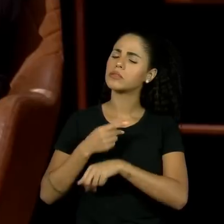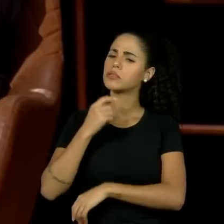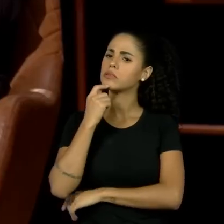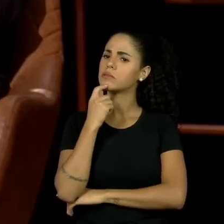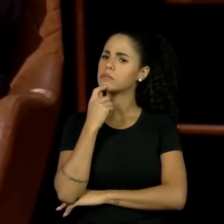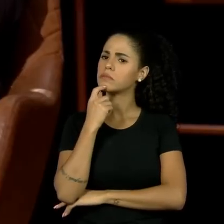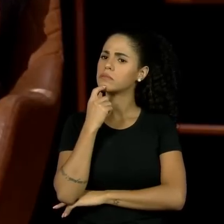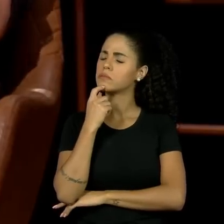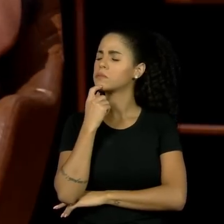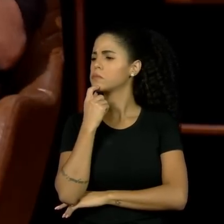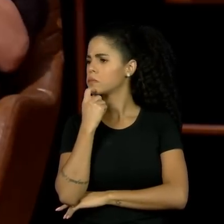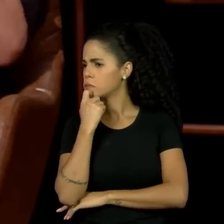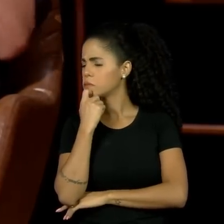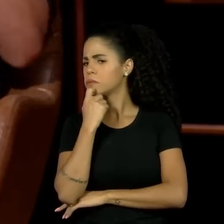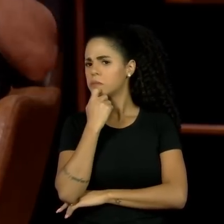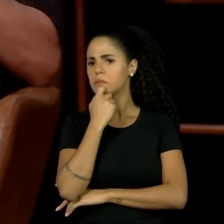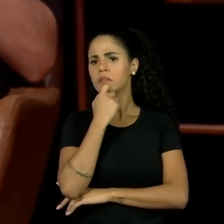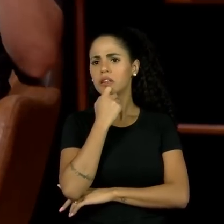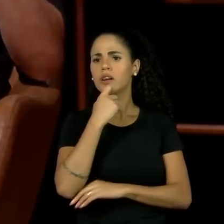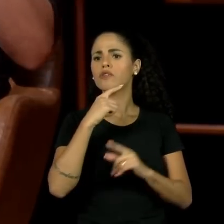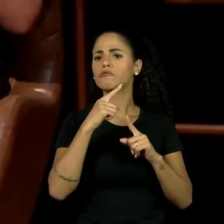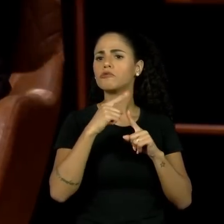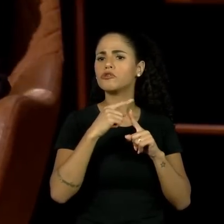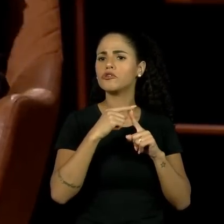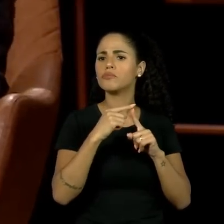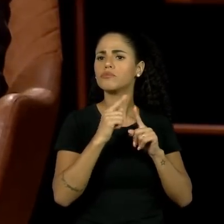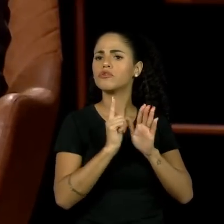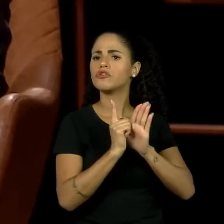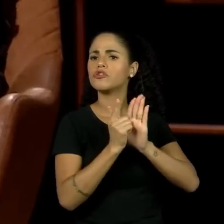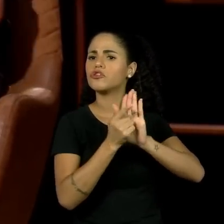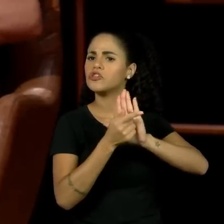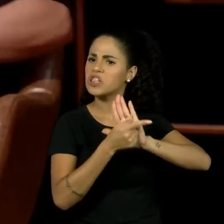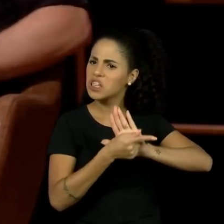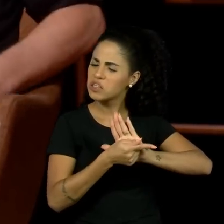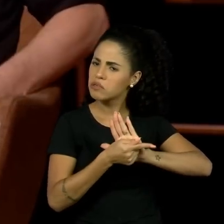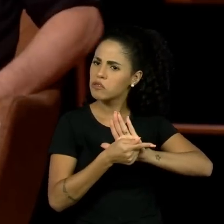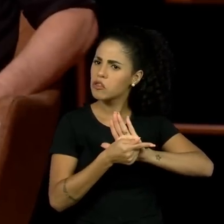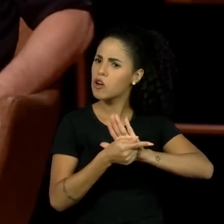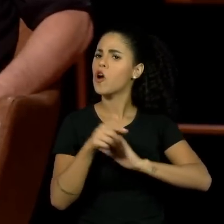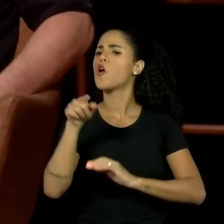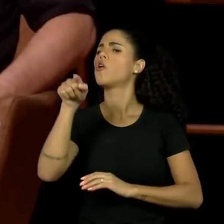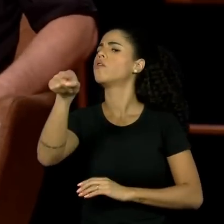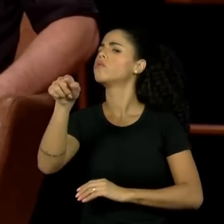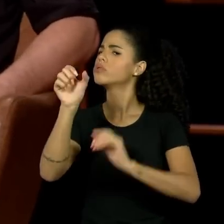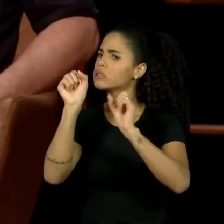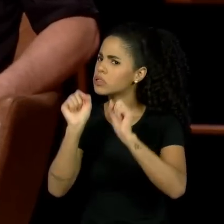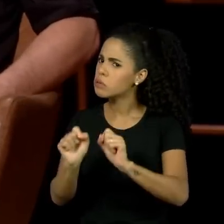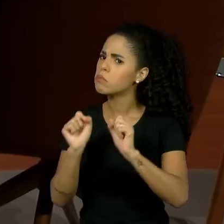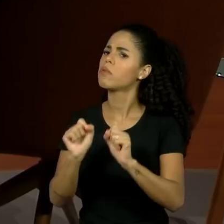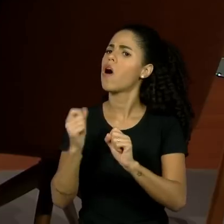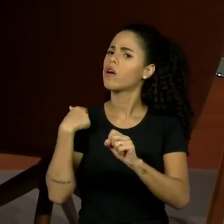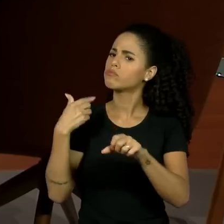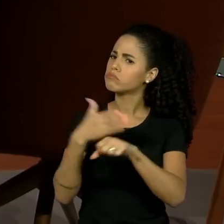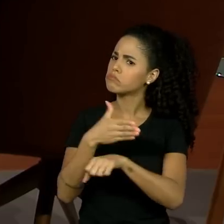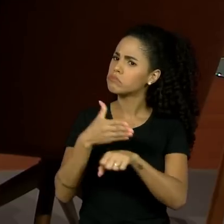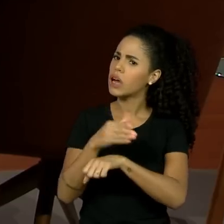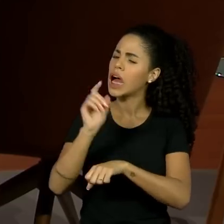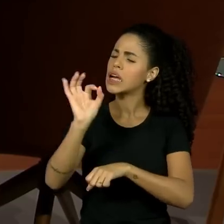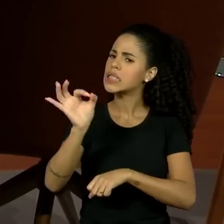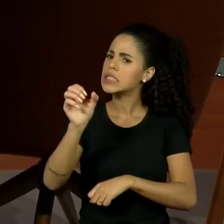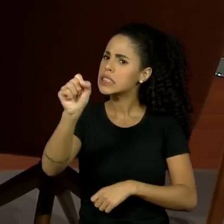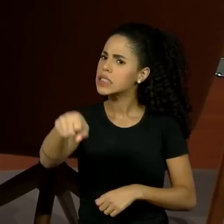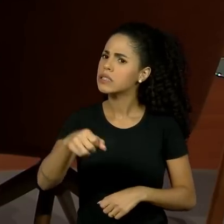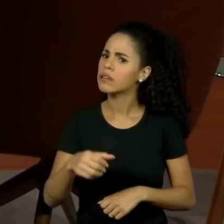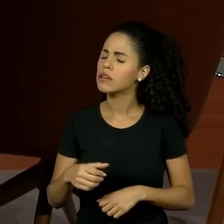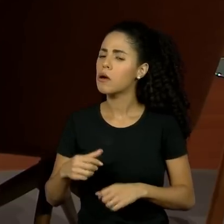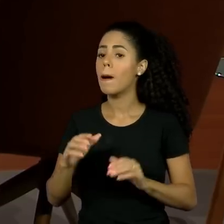tragédias gregas. E fui lá e comecei a ler. E falei, Larissa, você tem que fazer Antígona. Só